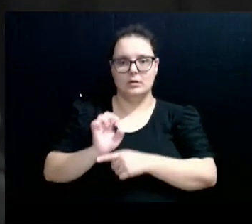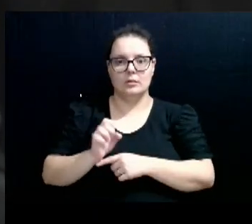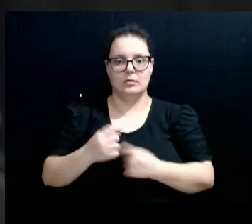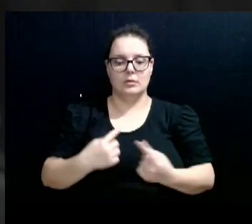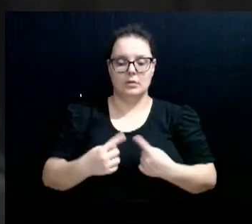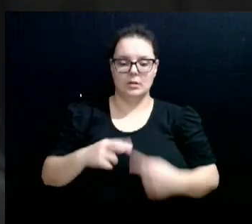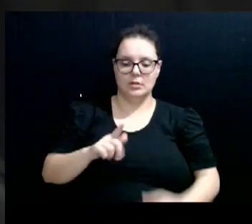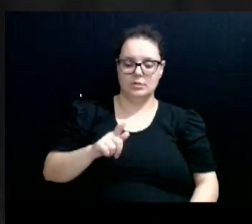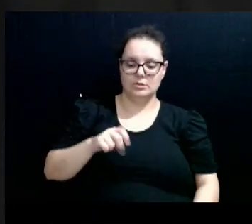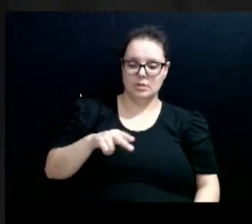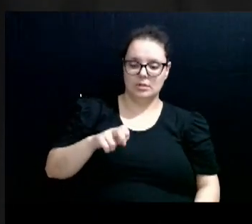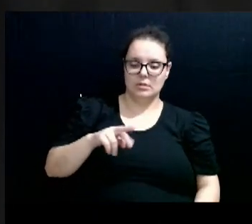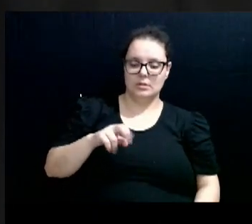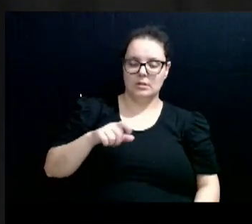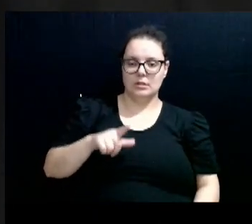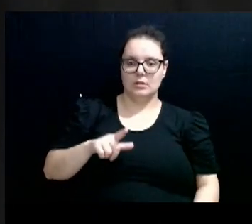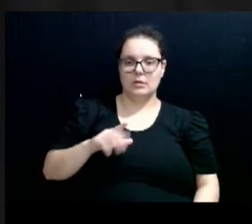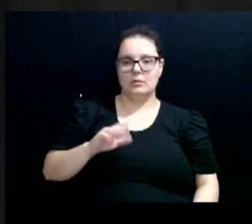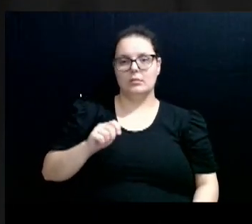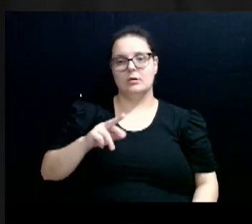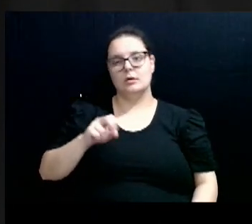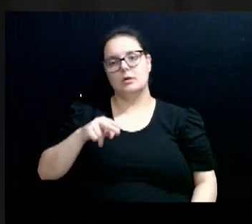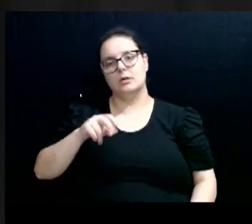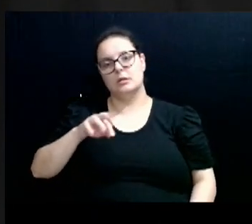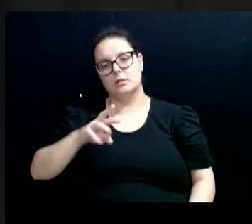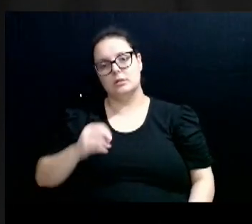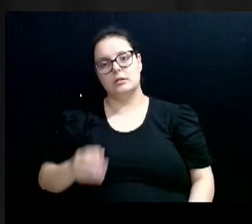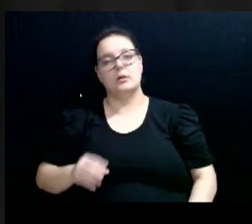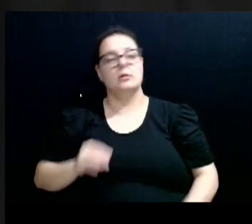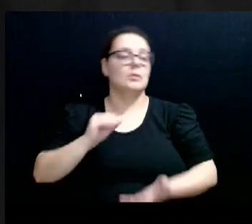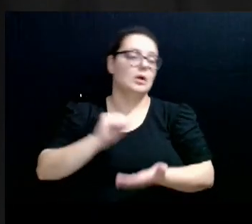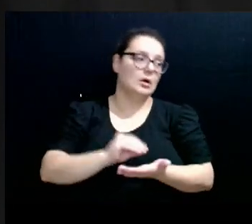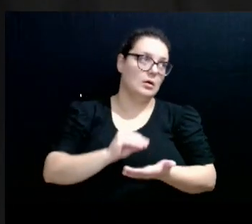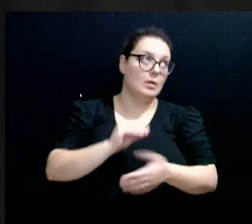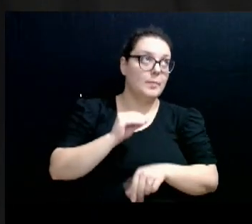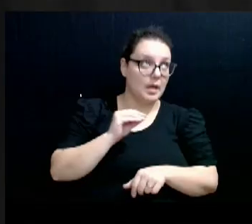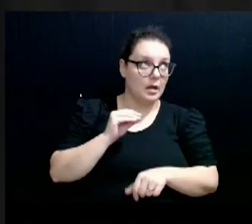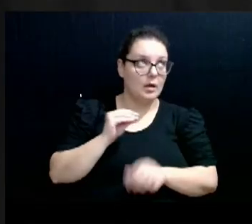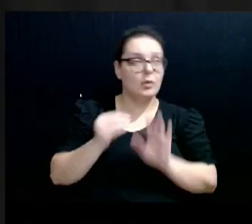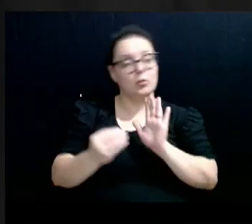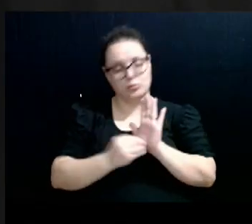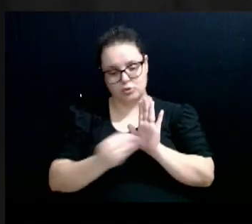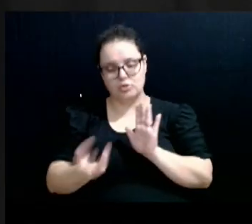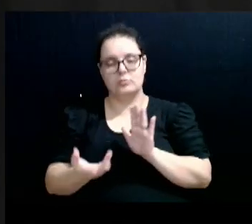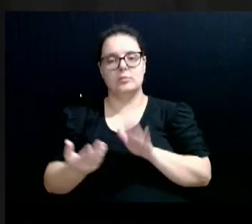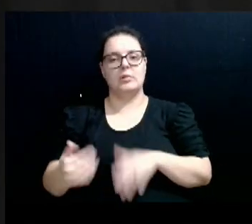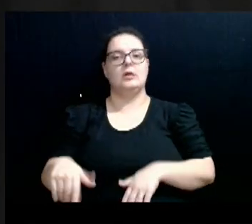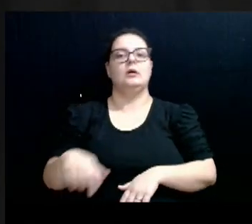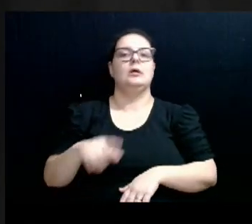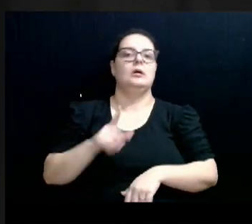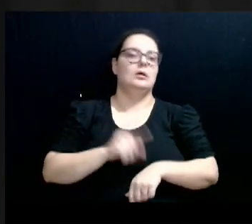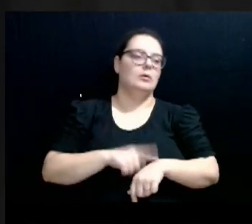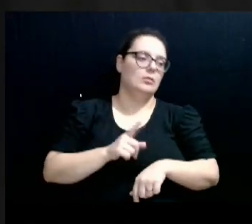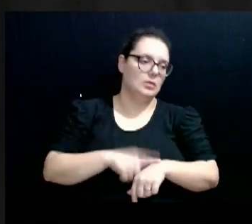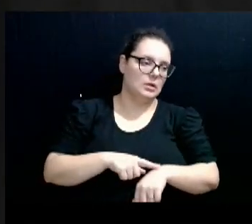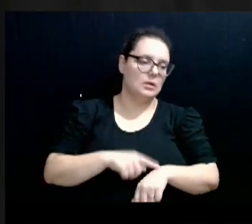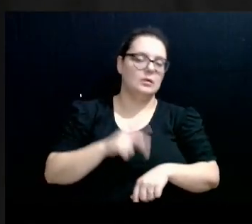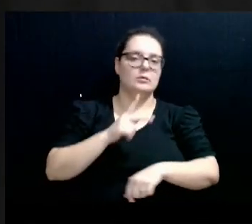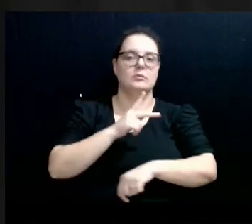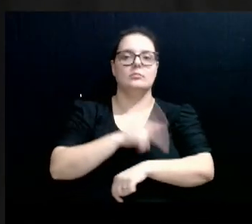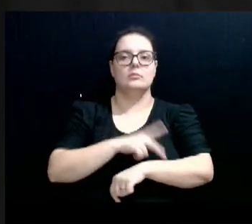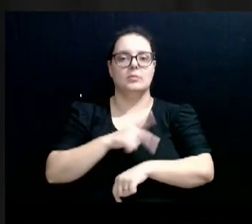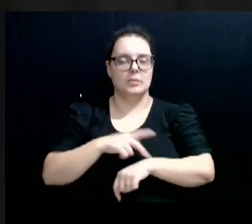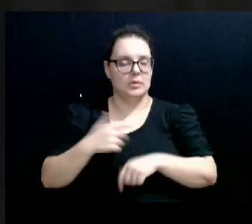minha última atividade pedagógica, né? Porque depois eu vim para a Câmara, os horários já não permitiam que eu continuasse lecionando. Embora eu